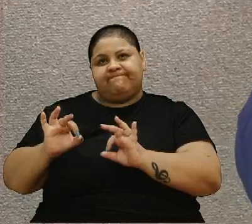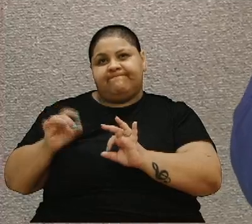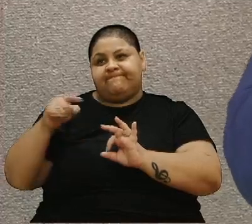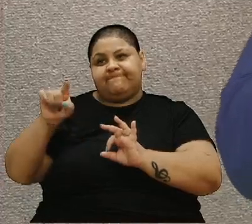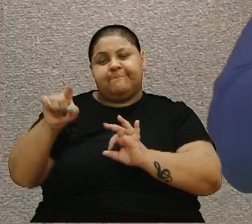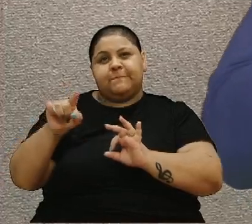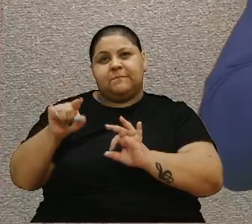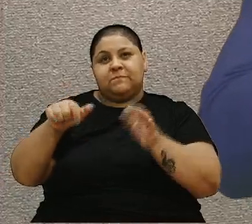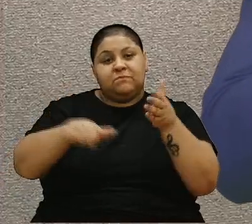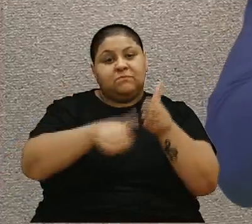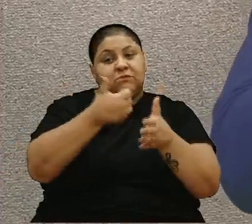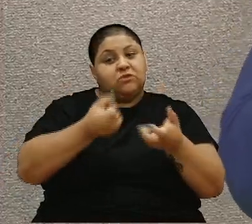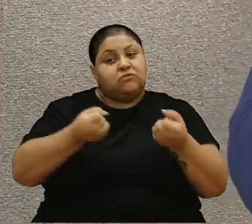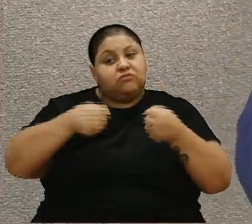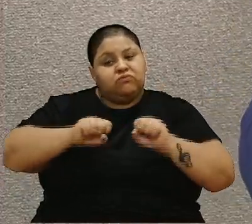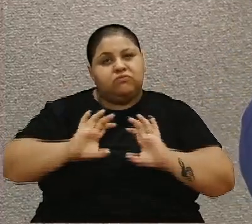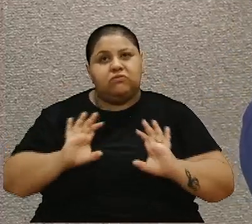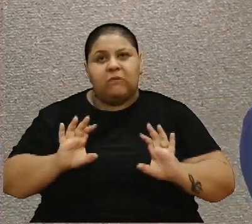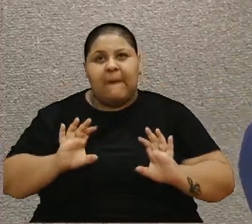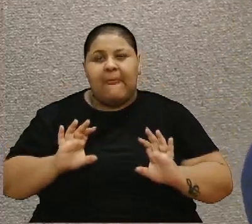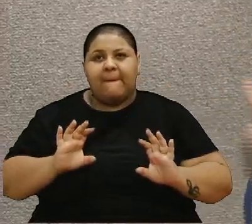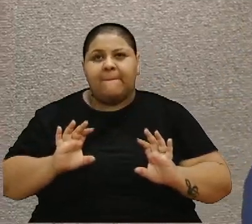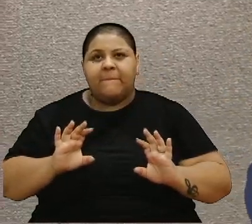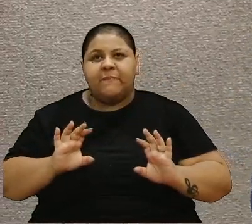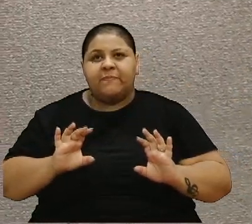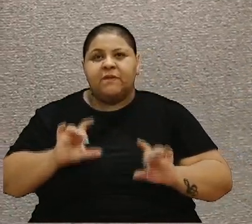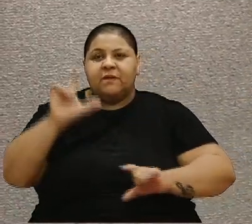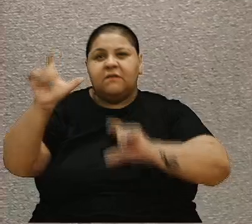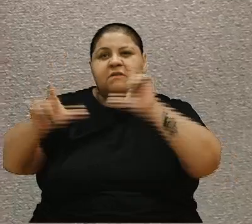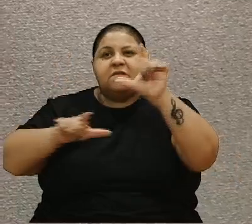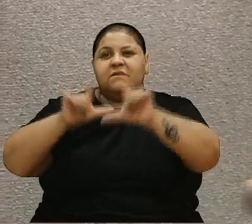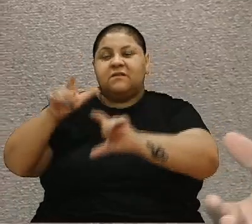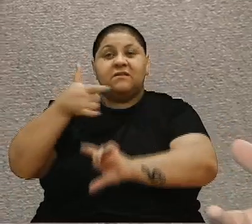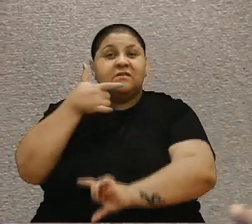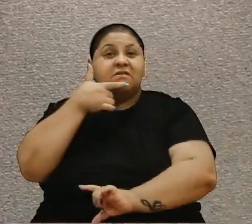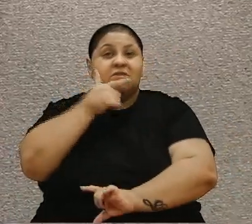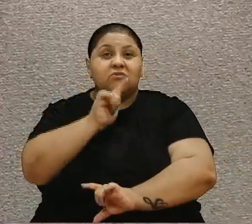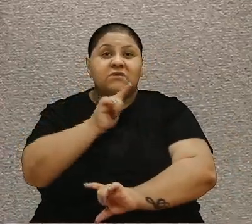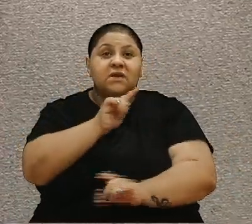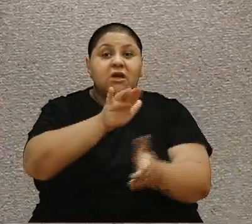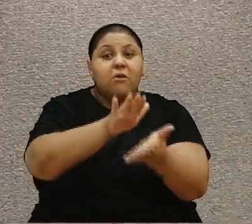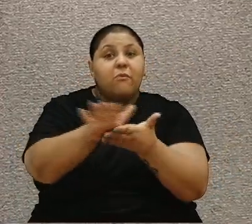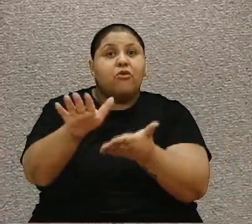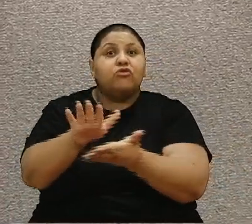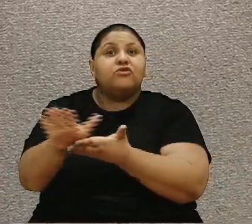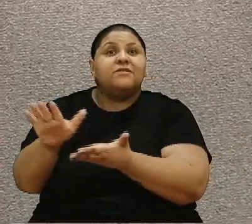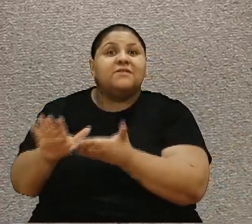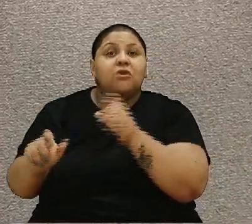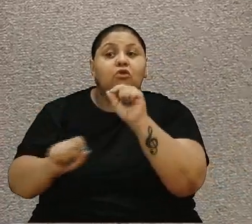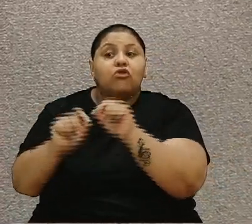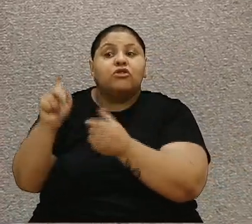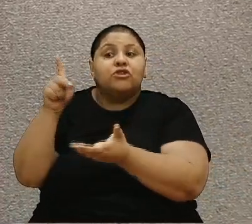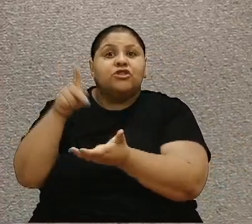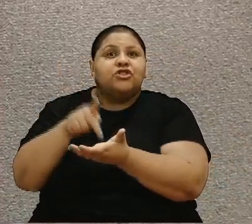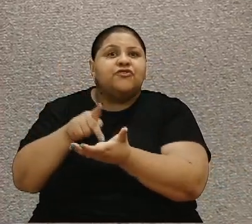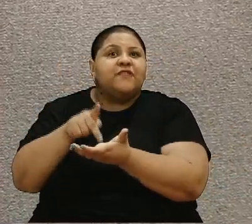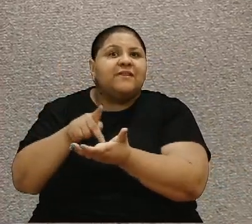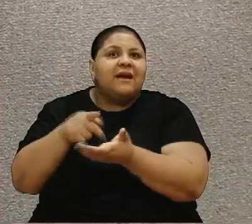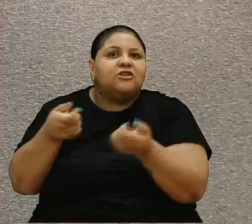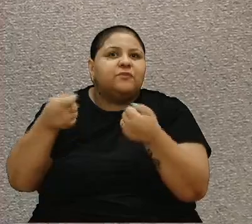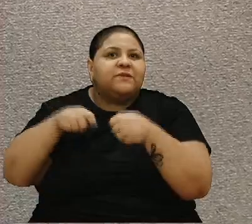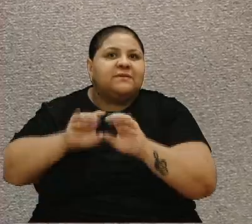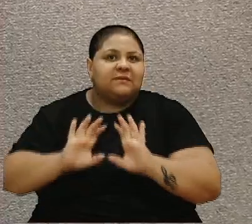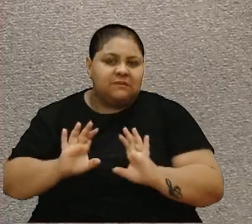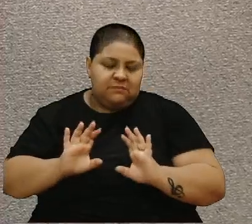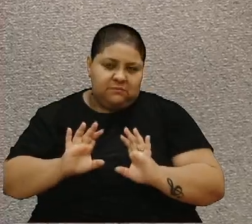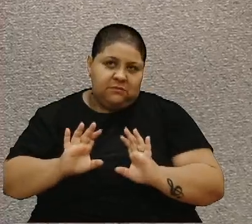proporciona as melhores condições, as pessoas não conseguem produzir aquilo que, de fato, elas produziriam.